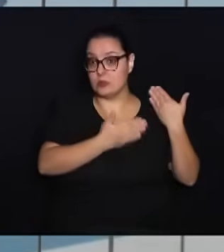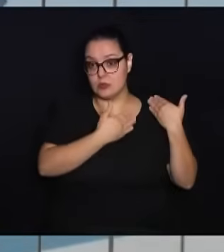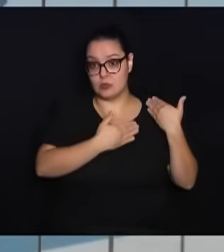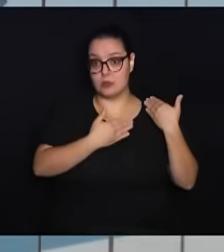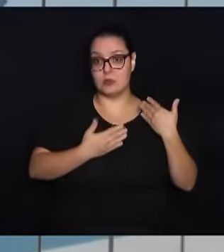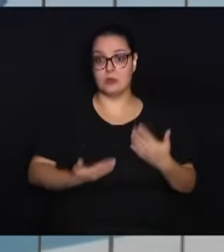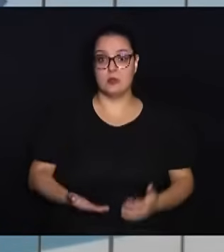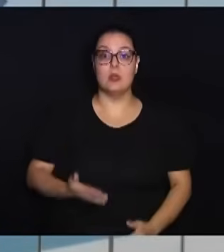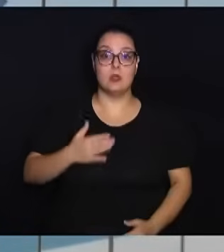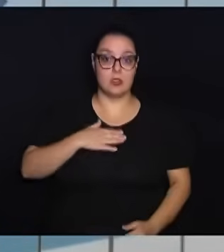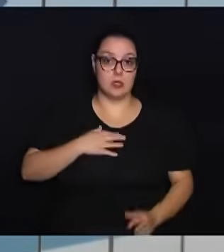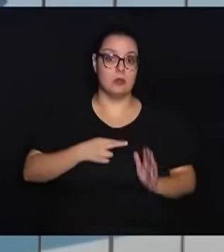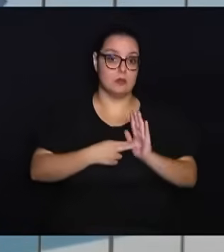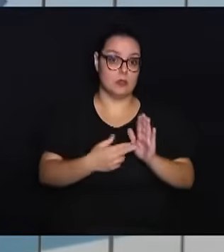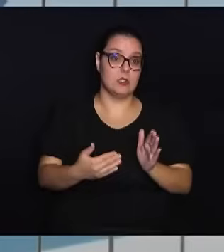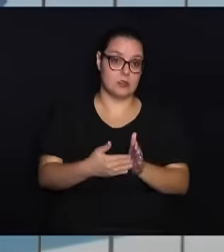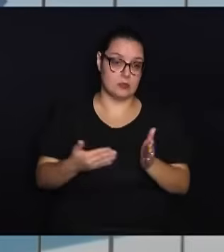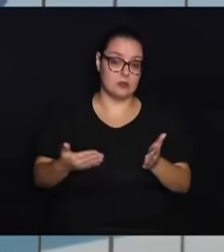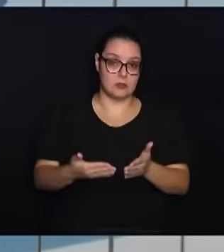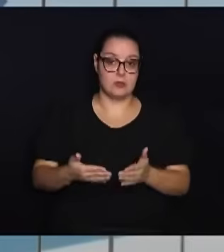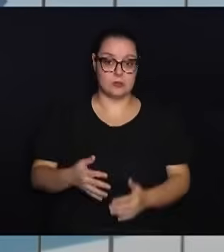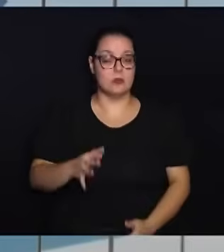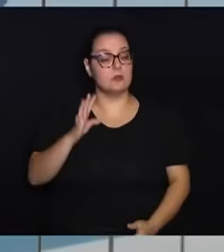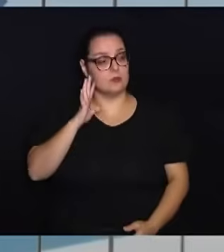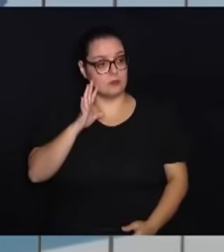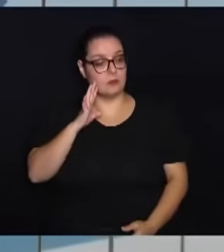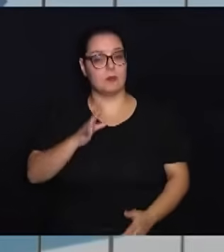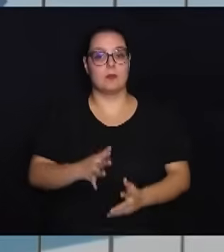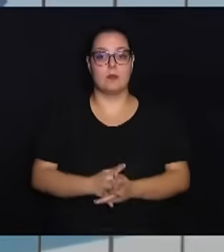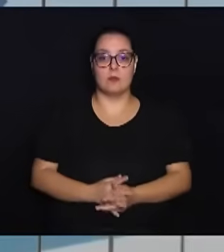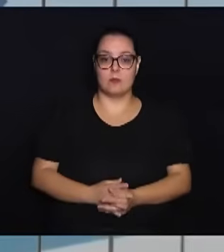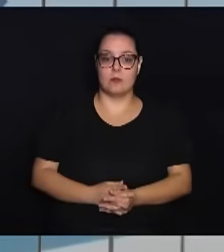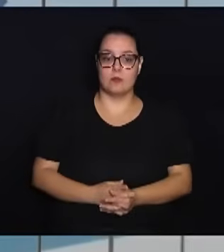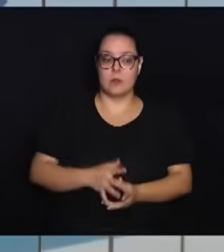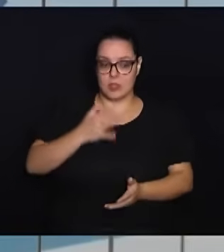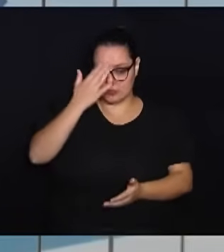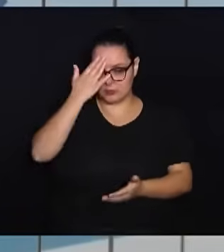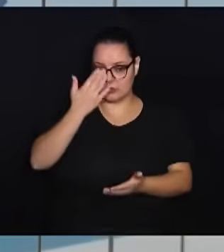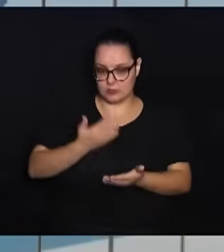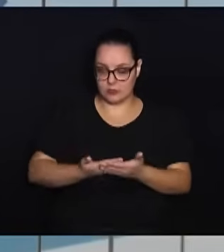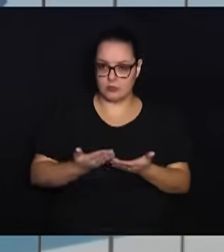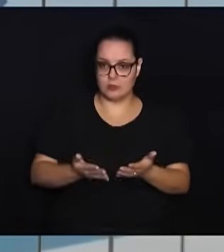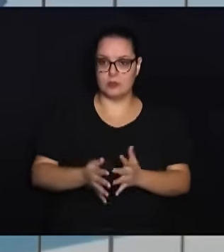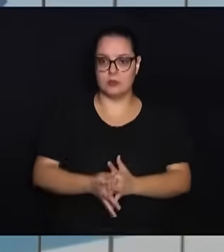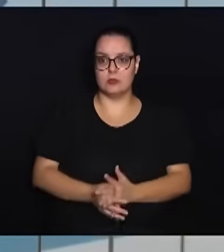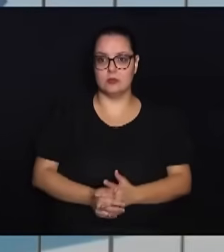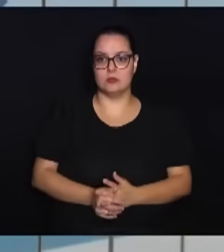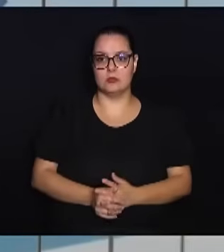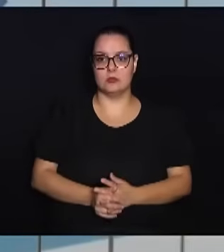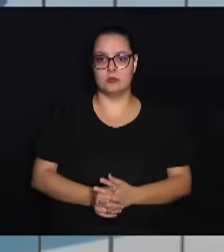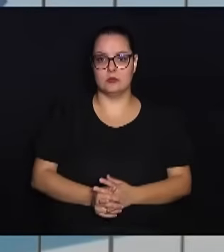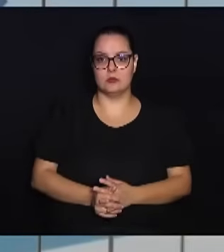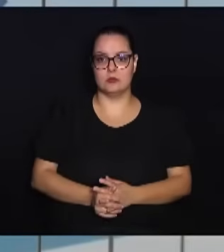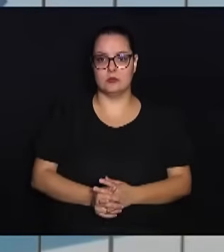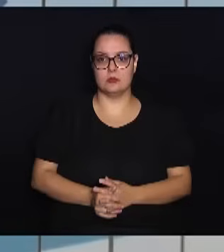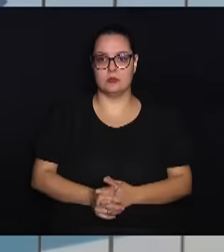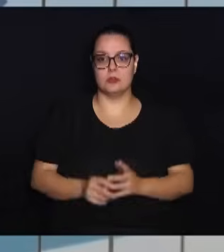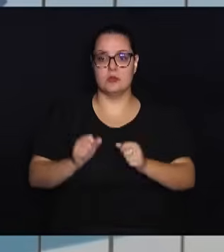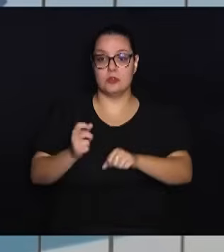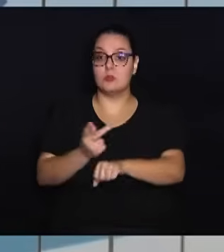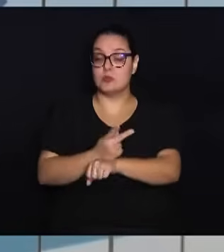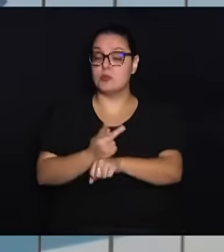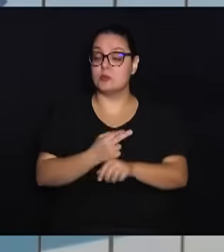são as minhas referências até hoje, entendeu? E então eu acredito muito de você buscar